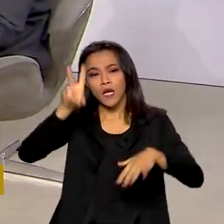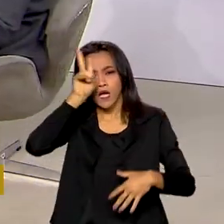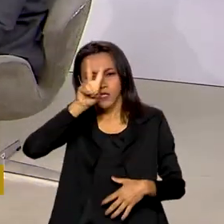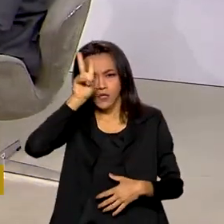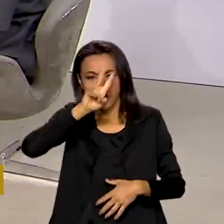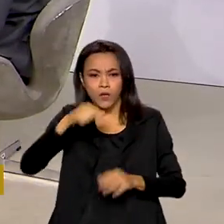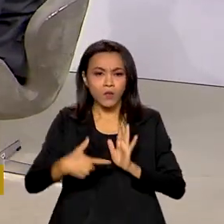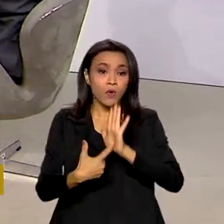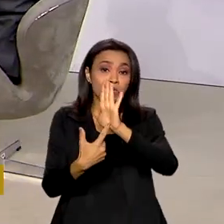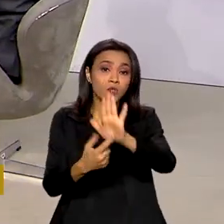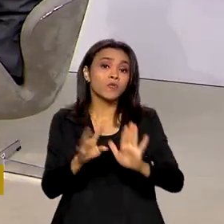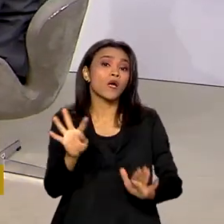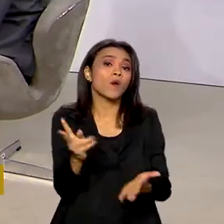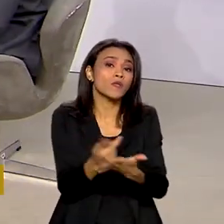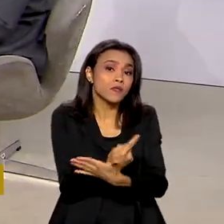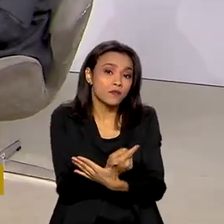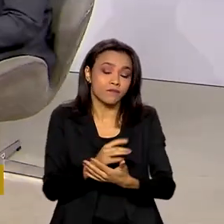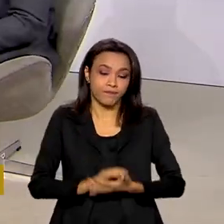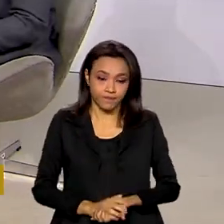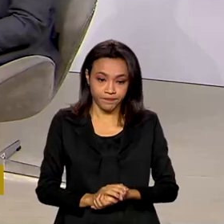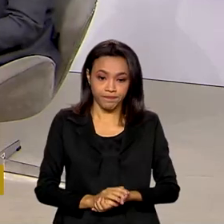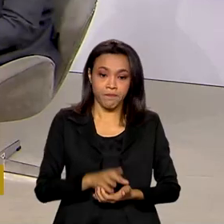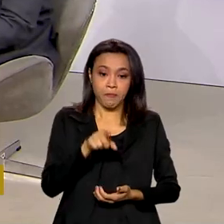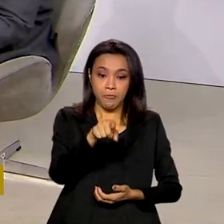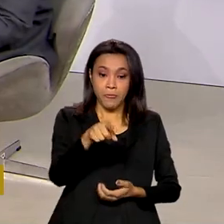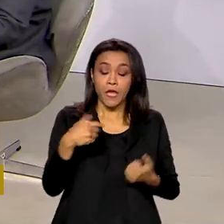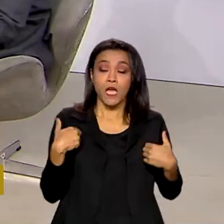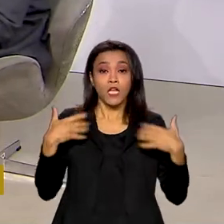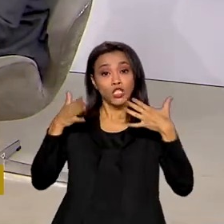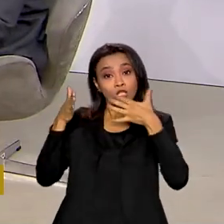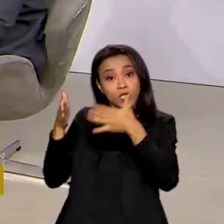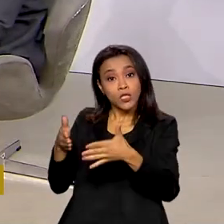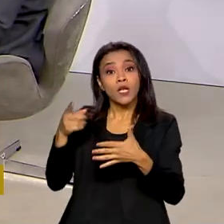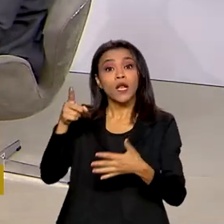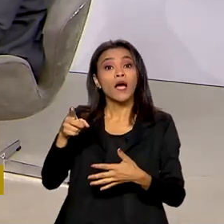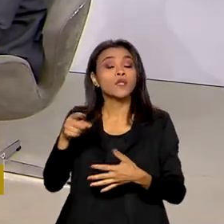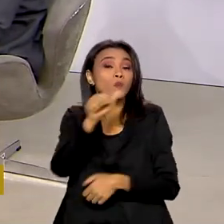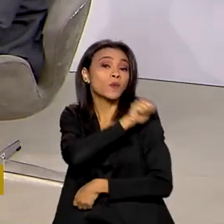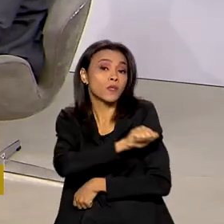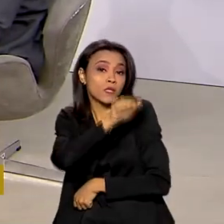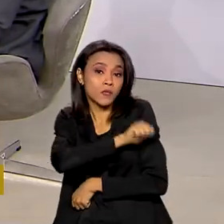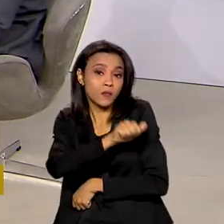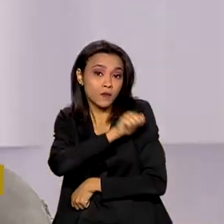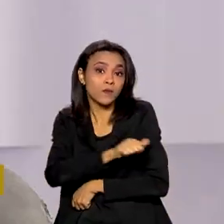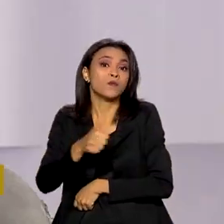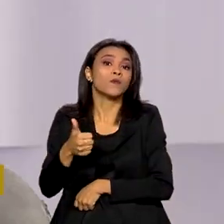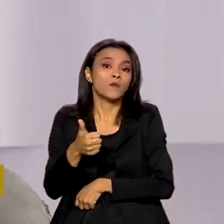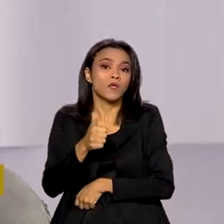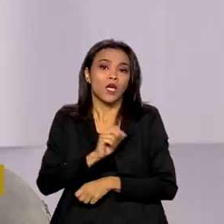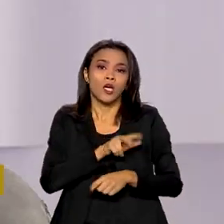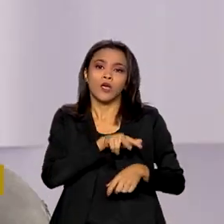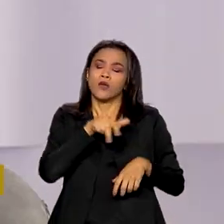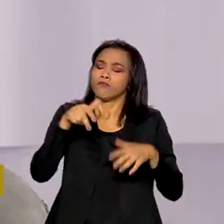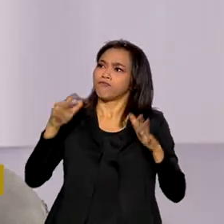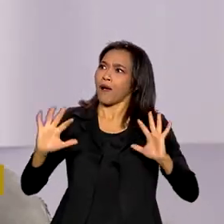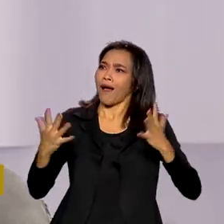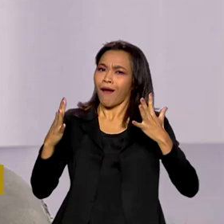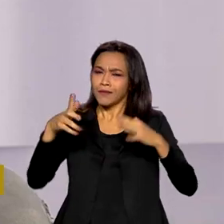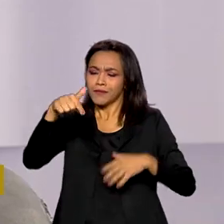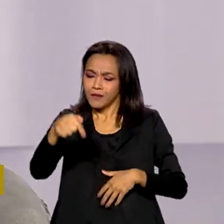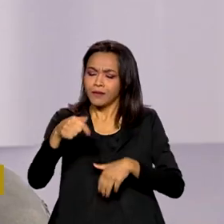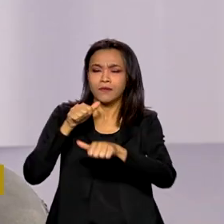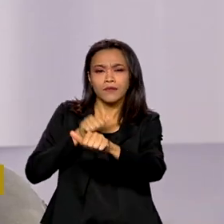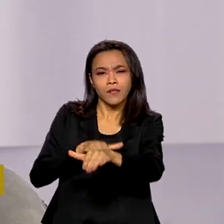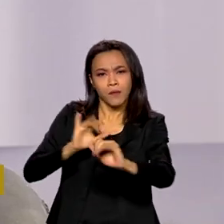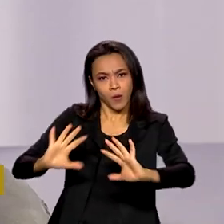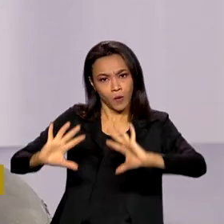vivo. Pode continuar, professor, por favor. É isso mesmo. Quando ele chega ao Rio, também é muito comemorada, né, comemorado o próprio 7 de setembro,